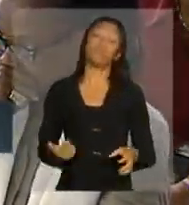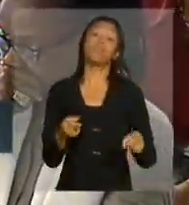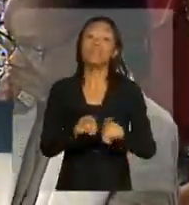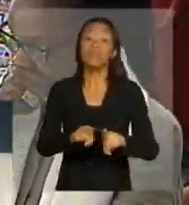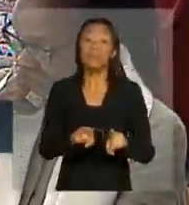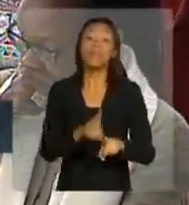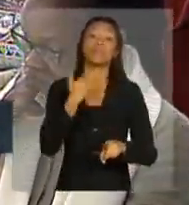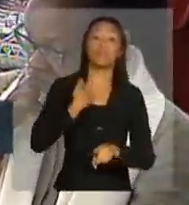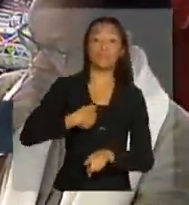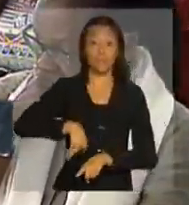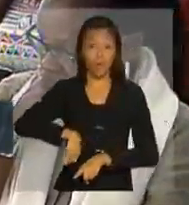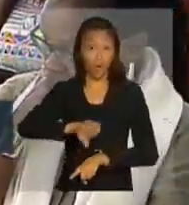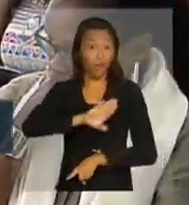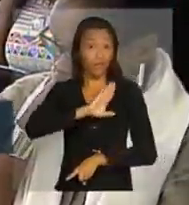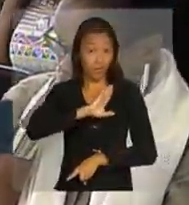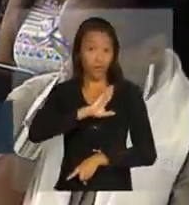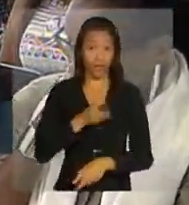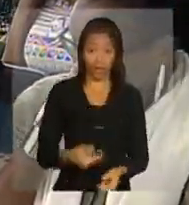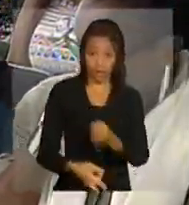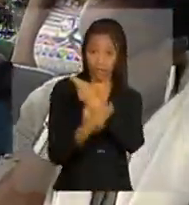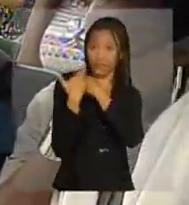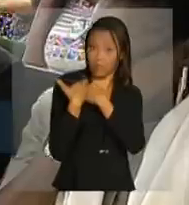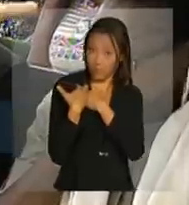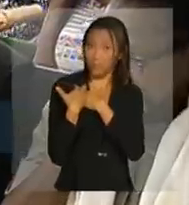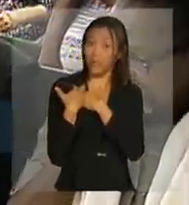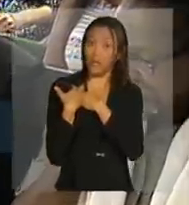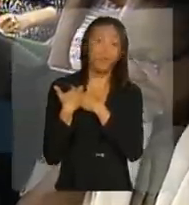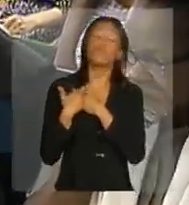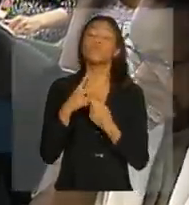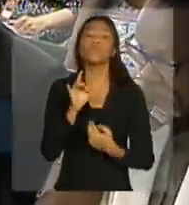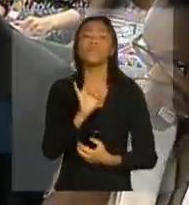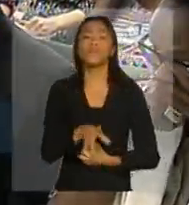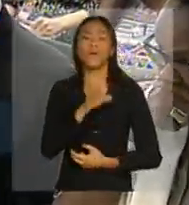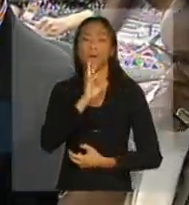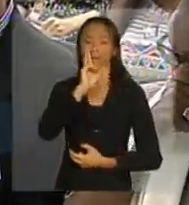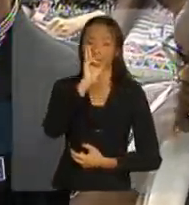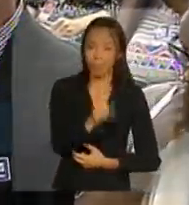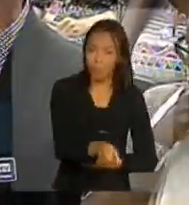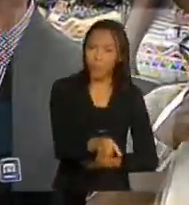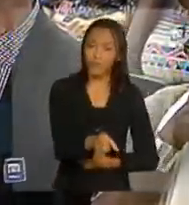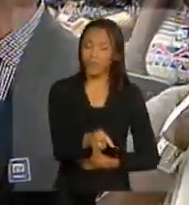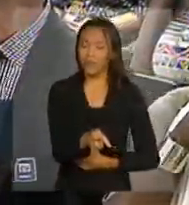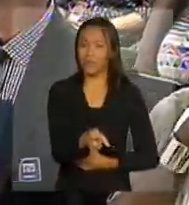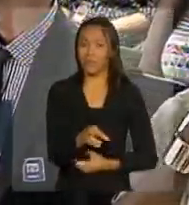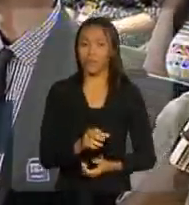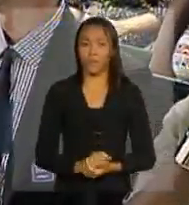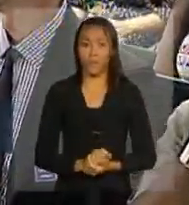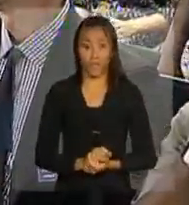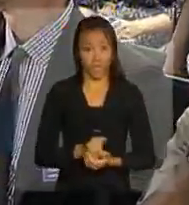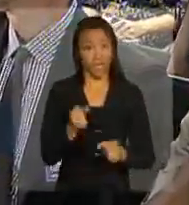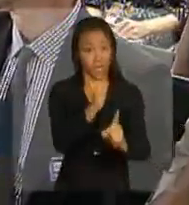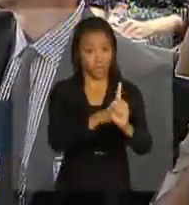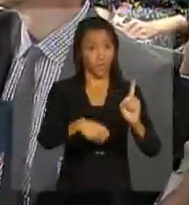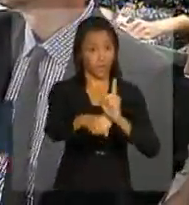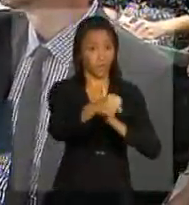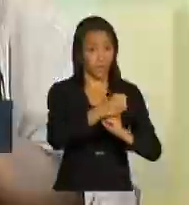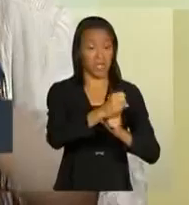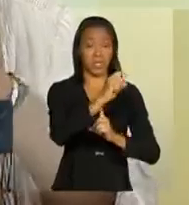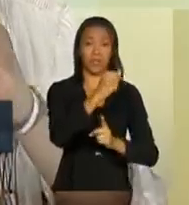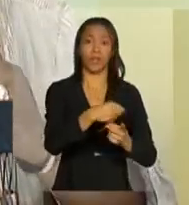eh nosso papel eh não é apenas responder exatamente aquilo eh que a sociedade nos